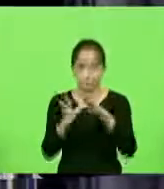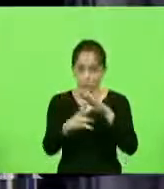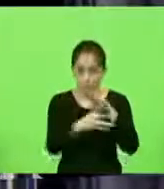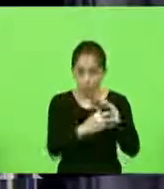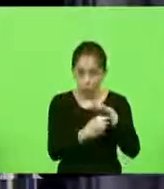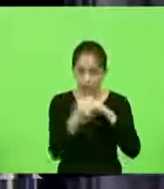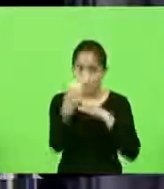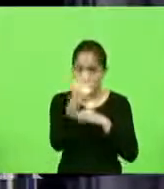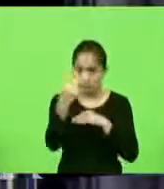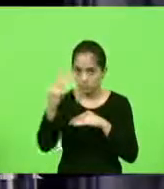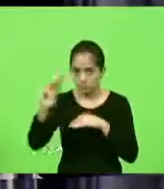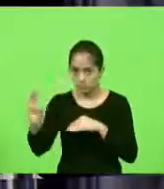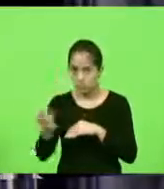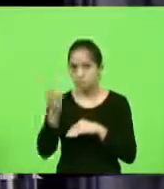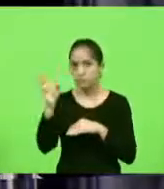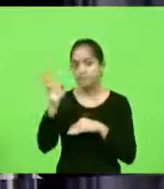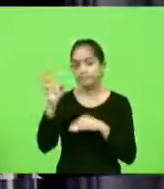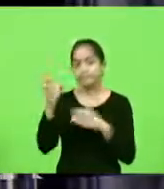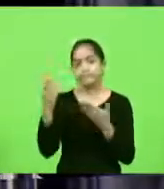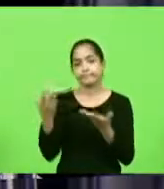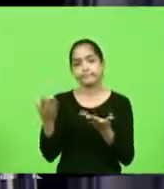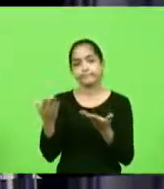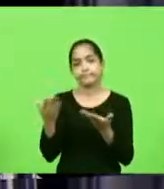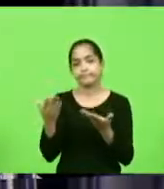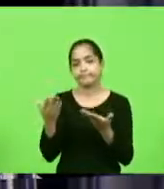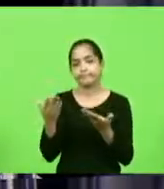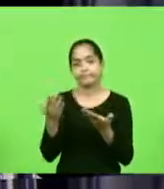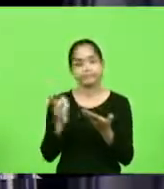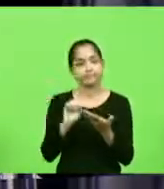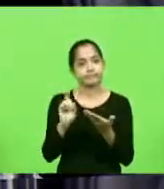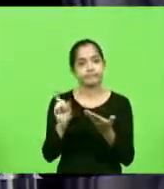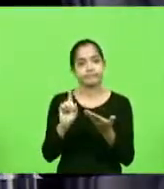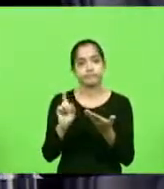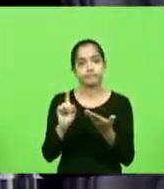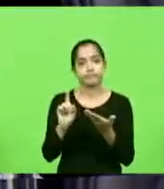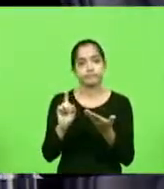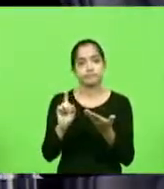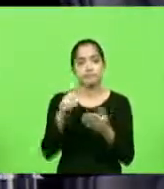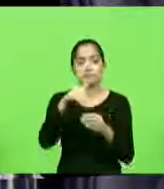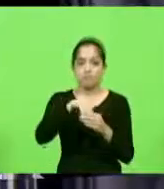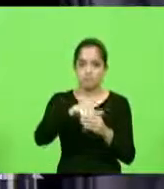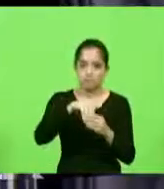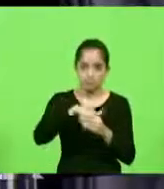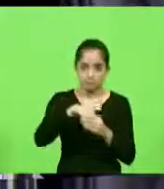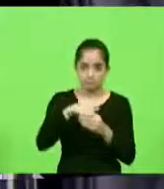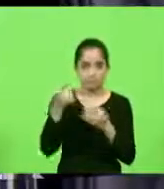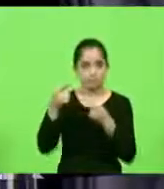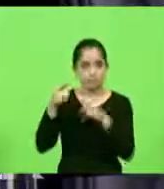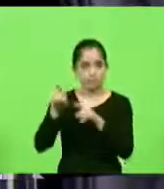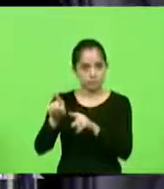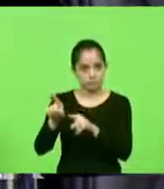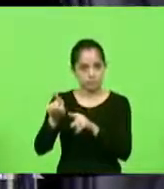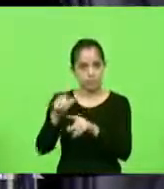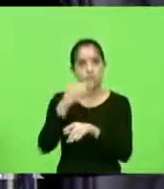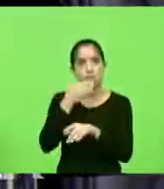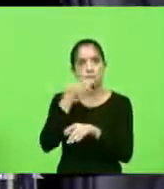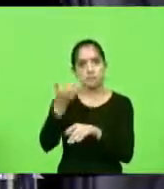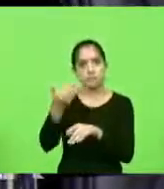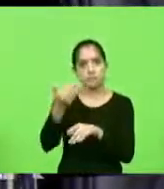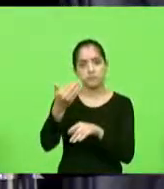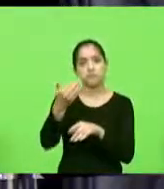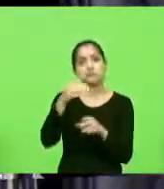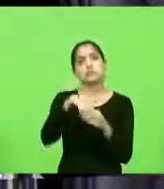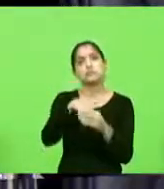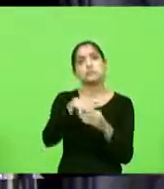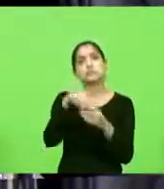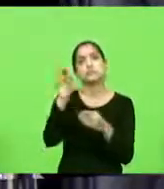33 milhões de reais, de jeito nenhum. Então, eu voto Contrário, e vou pedir votação nominal, senhor